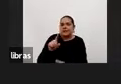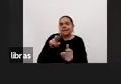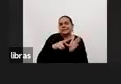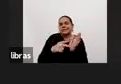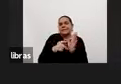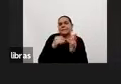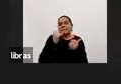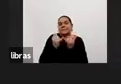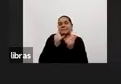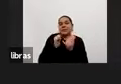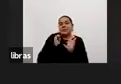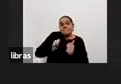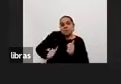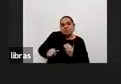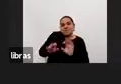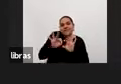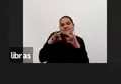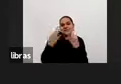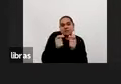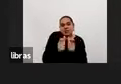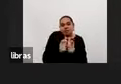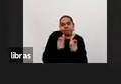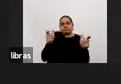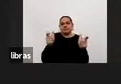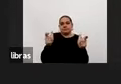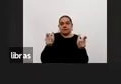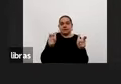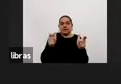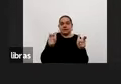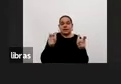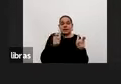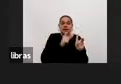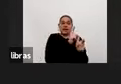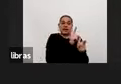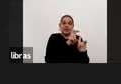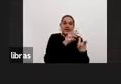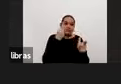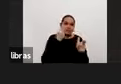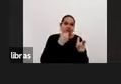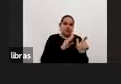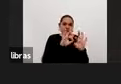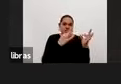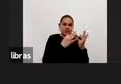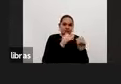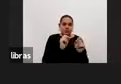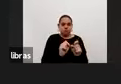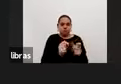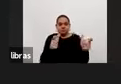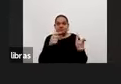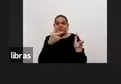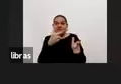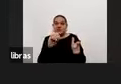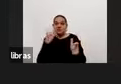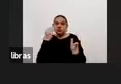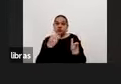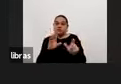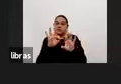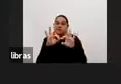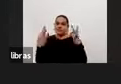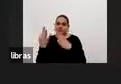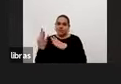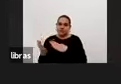hoje 14 milhões de famílias, para 20 milhões de famílias. E com um abono, um